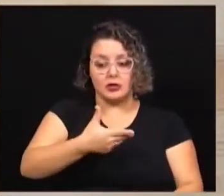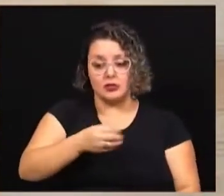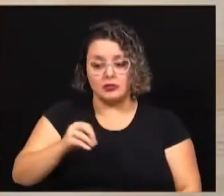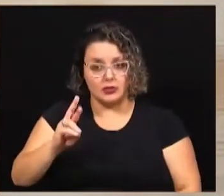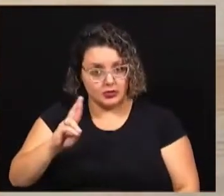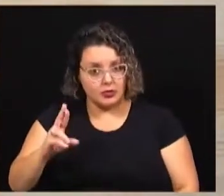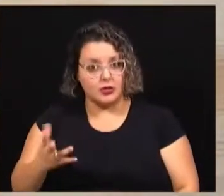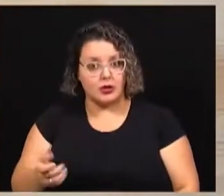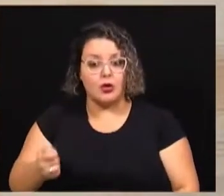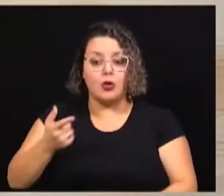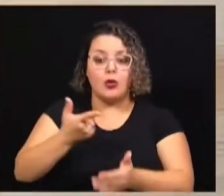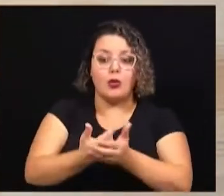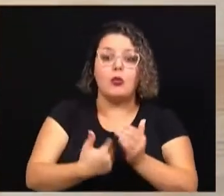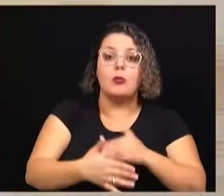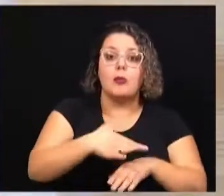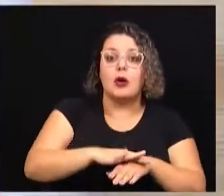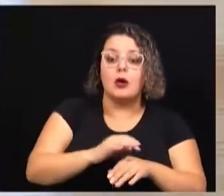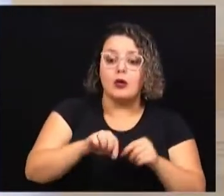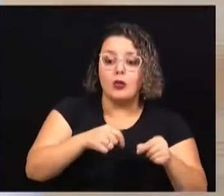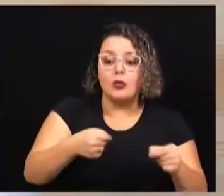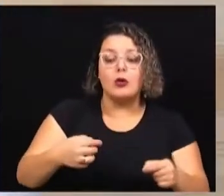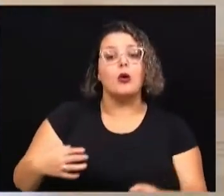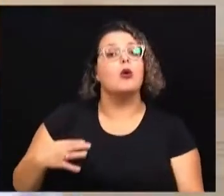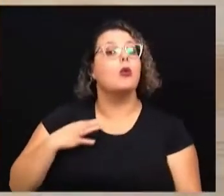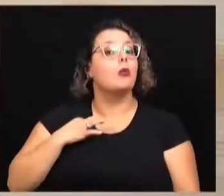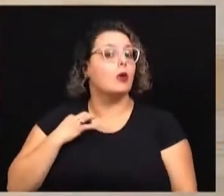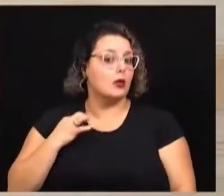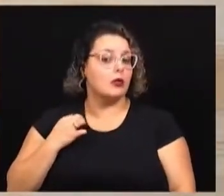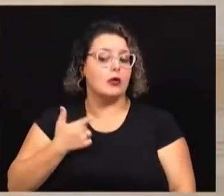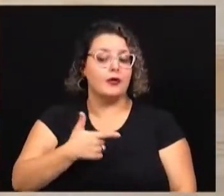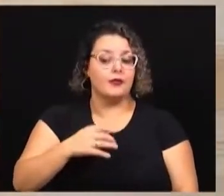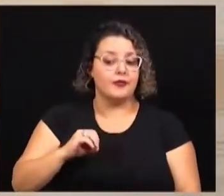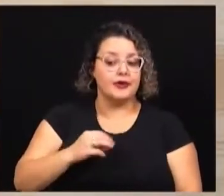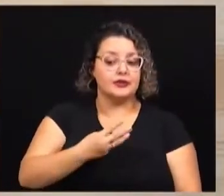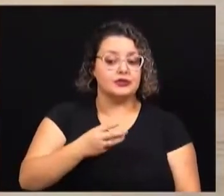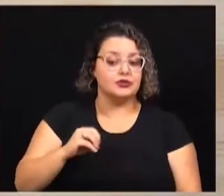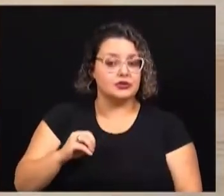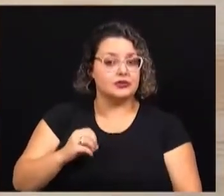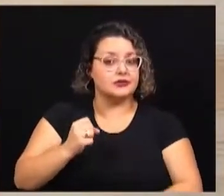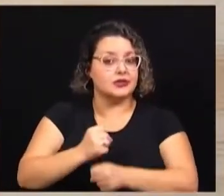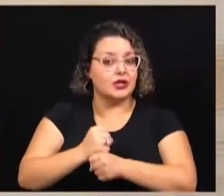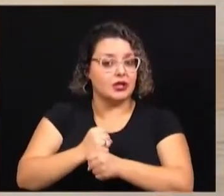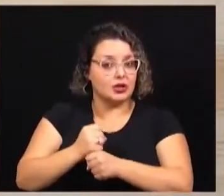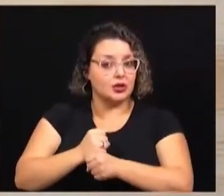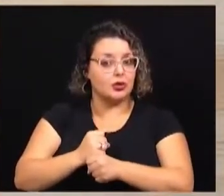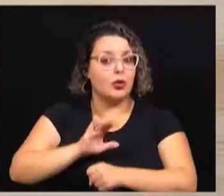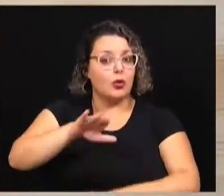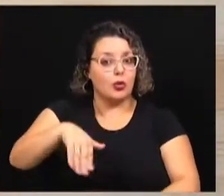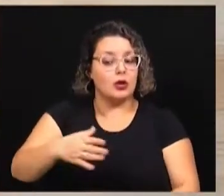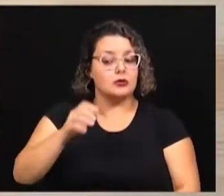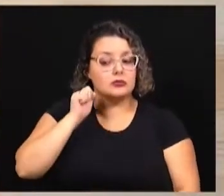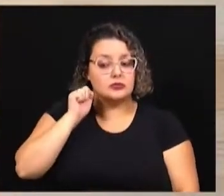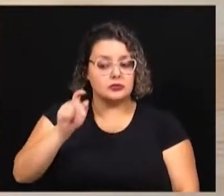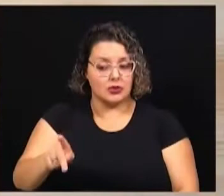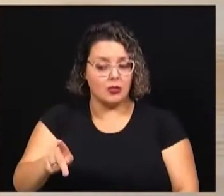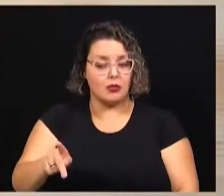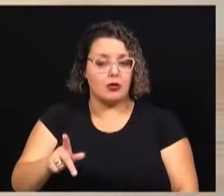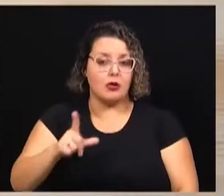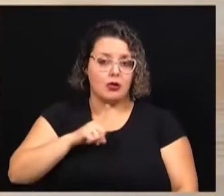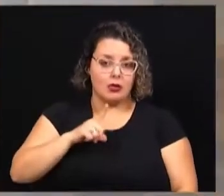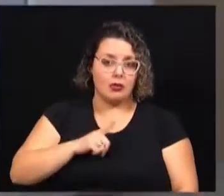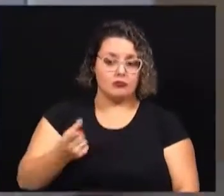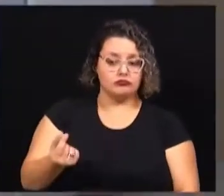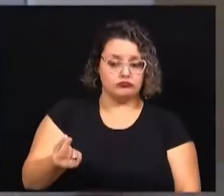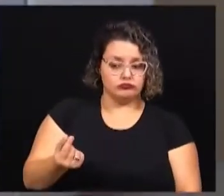você falou, assim, em vez de comprar um tênis, uma blusa, daqui 20, 30 anos, você na hora de se aposentar, você tem um